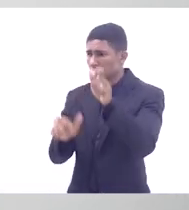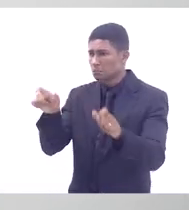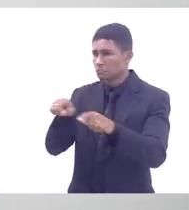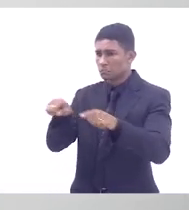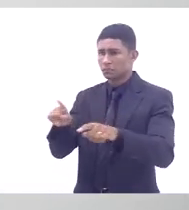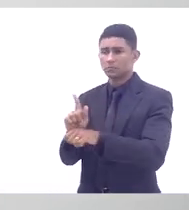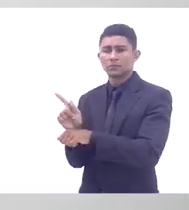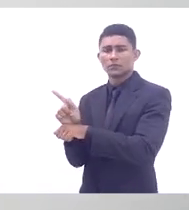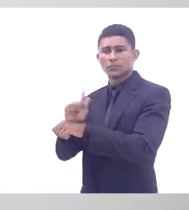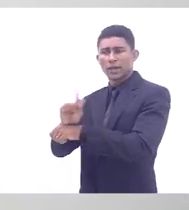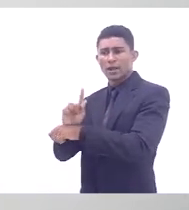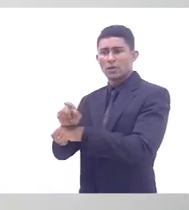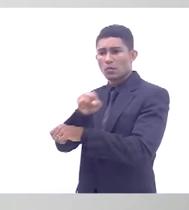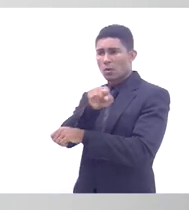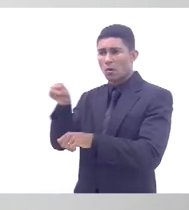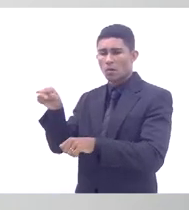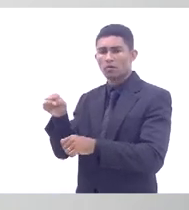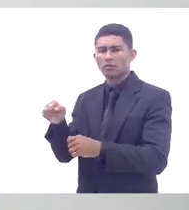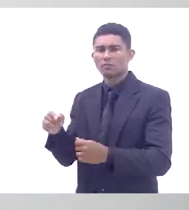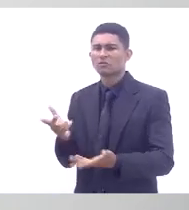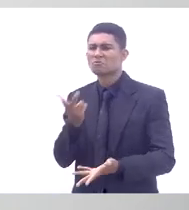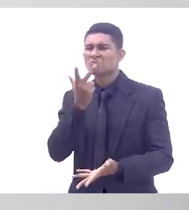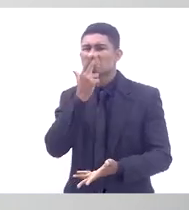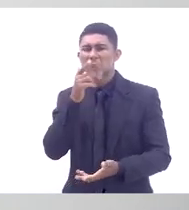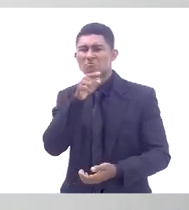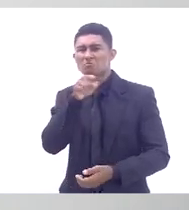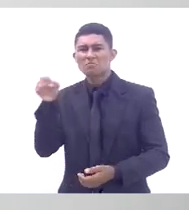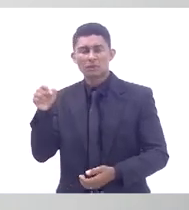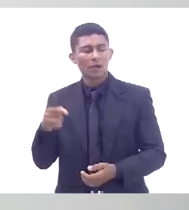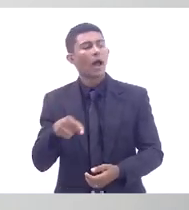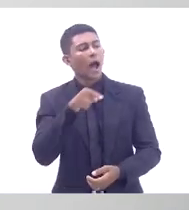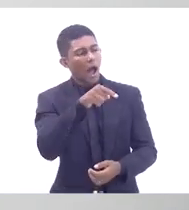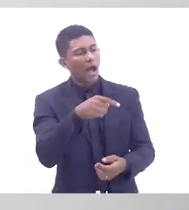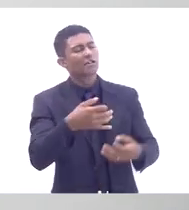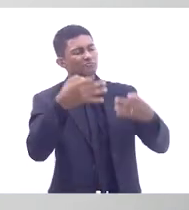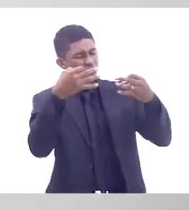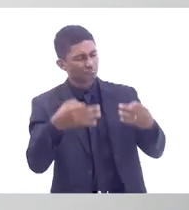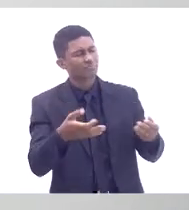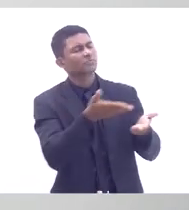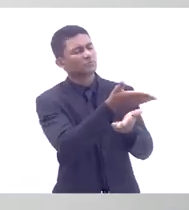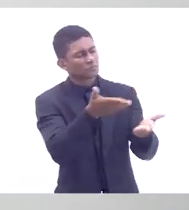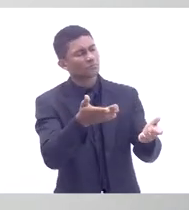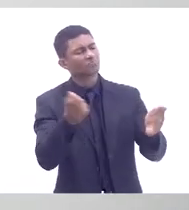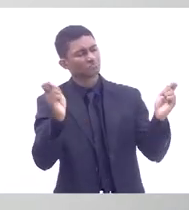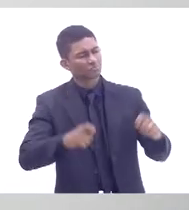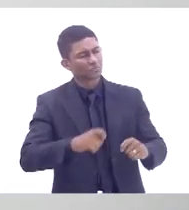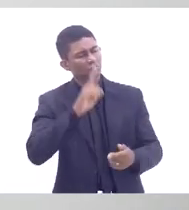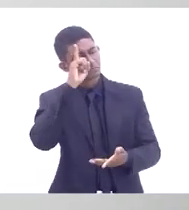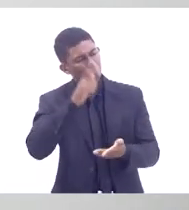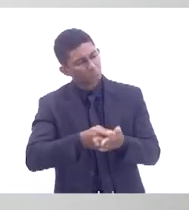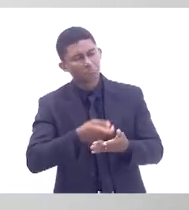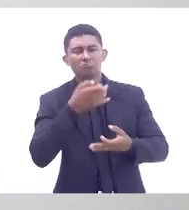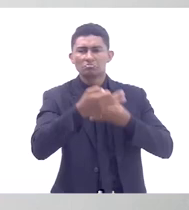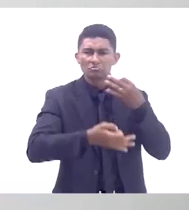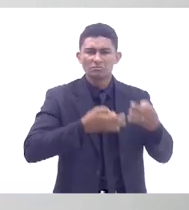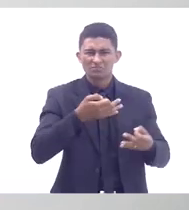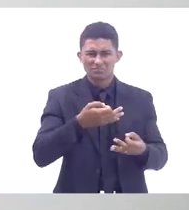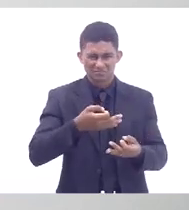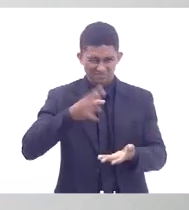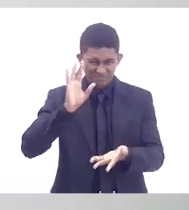travesti os processos com cara de democracia mas sim de fato promovê-la